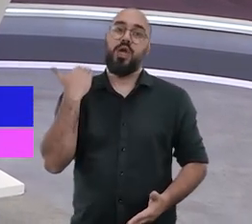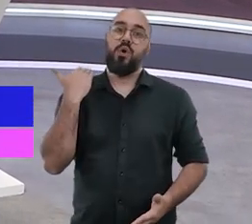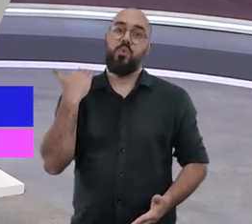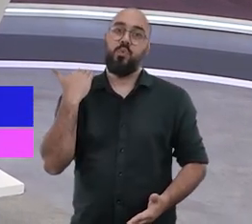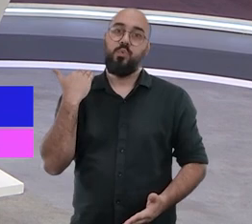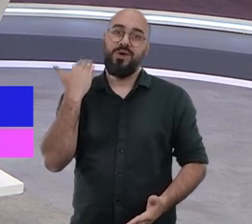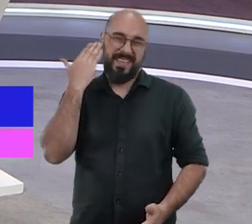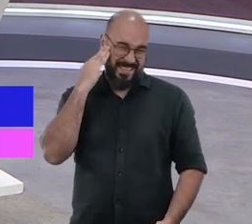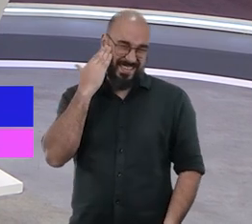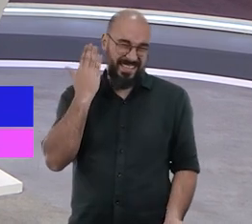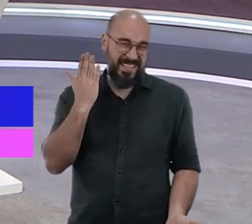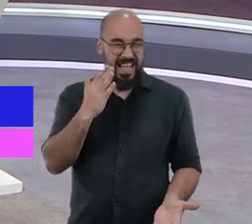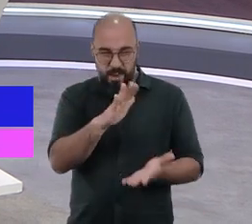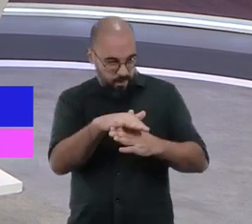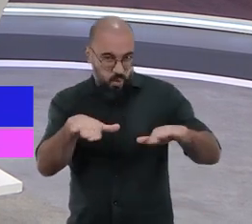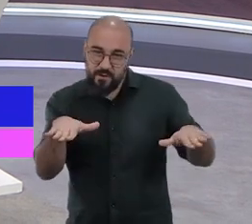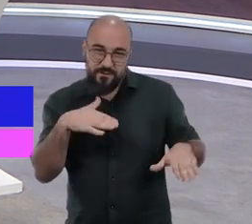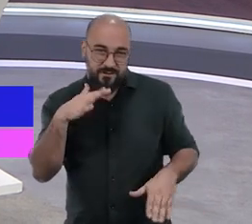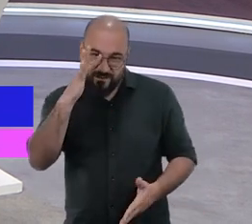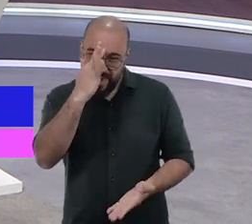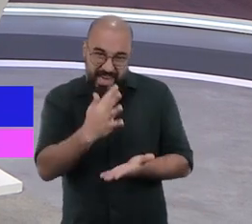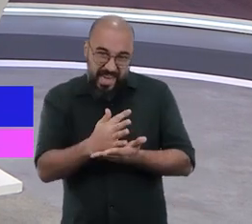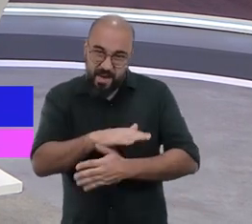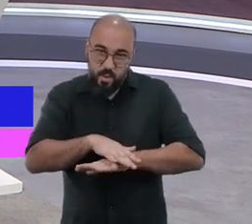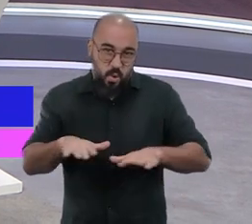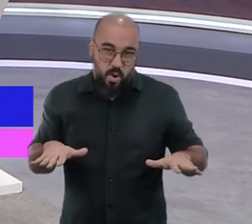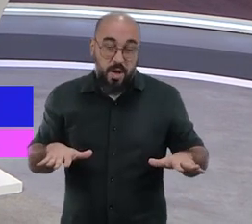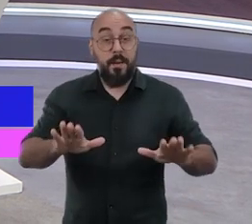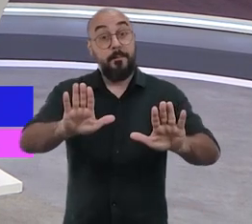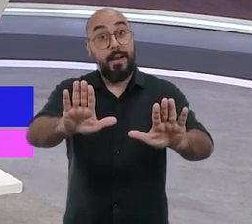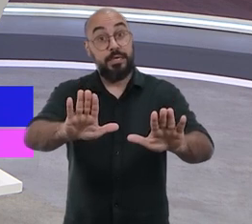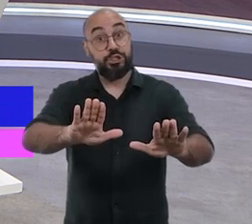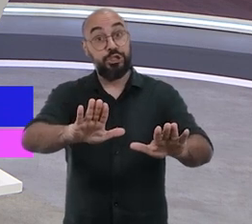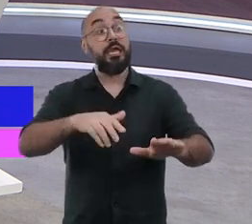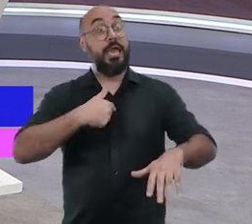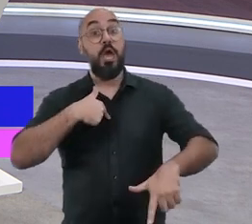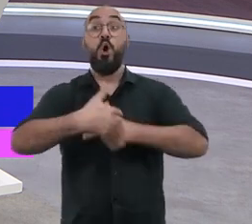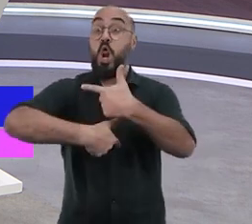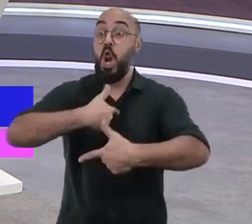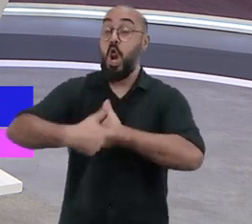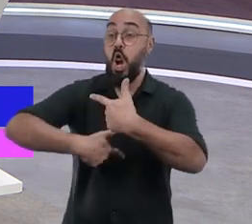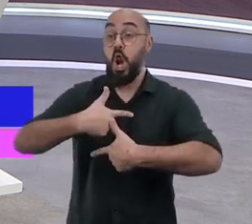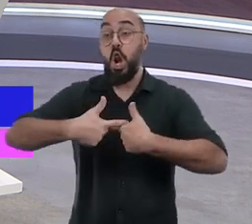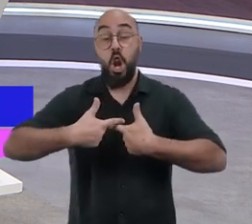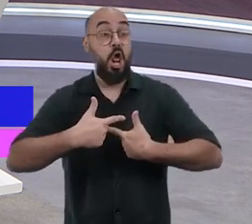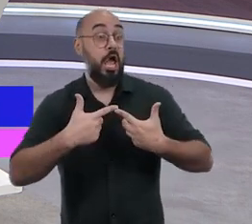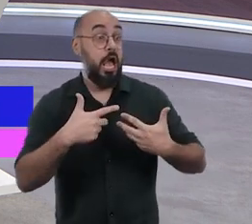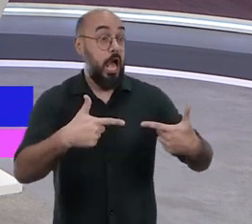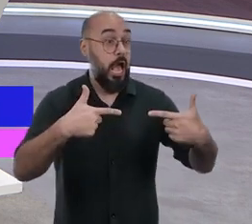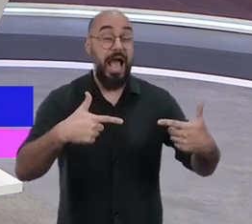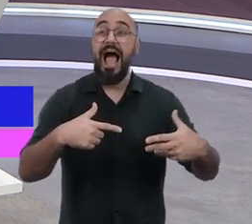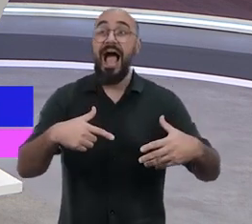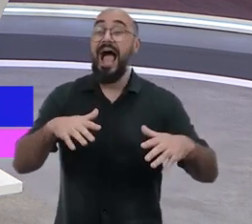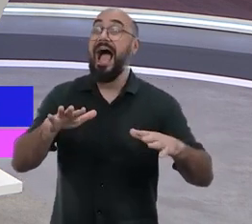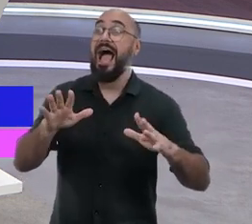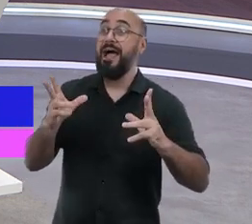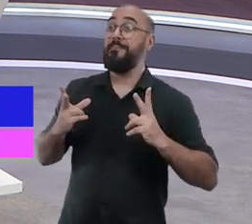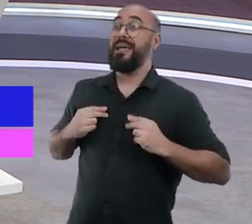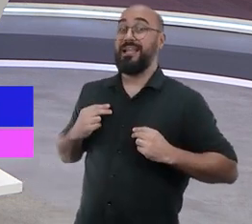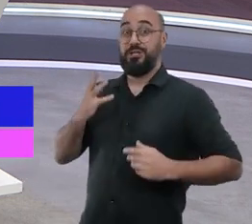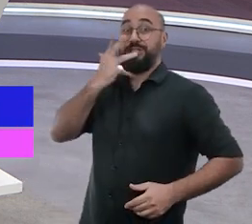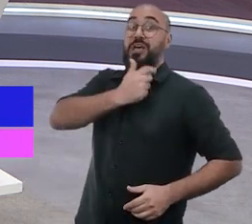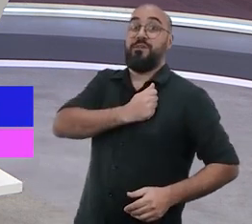importante. Não são as obras que salvam, mas as obras são a